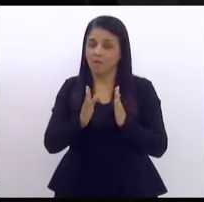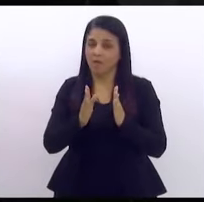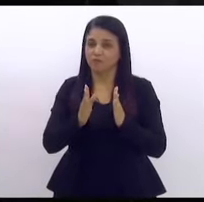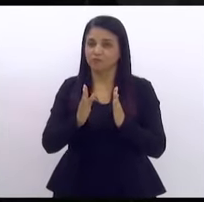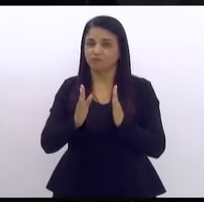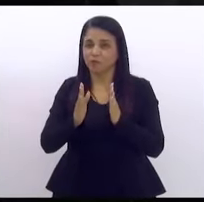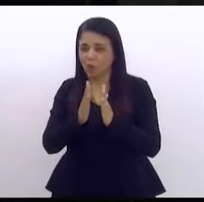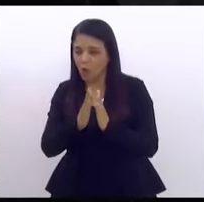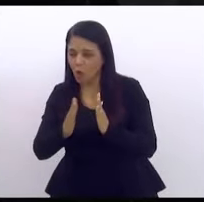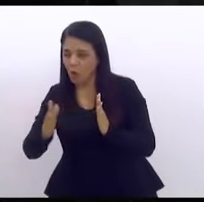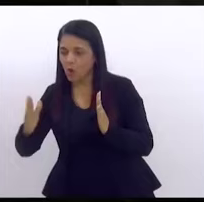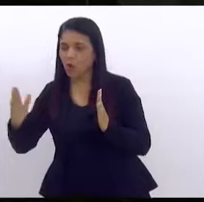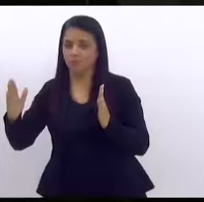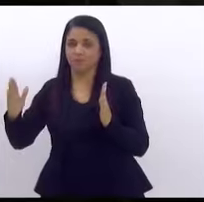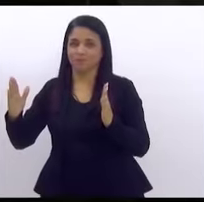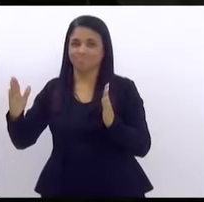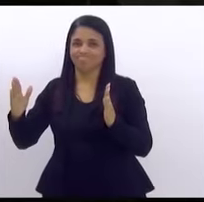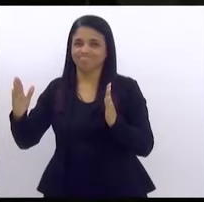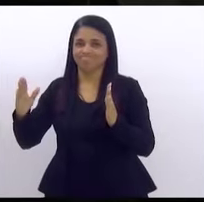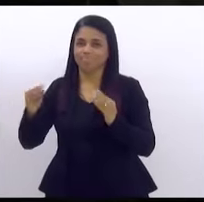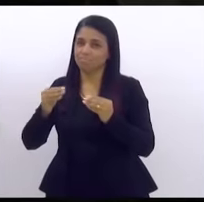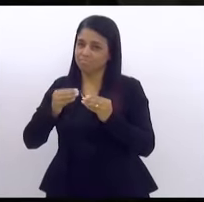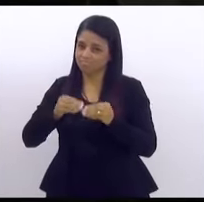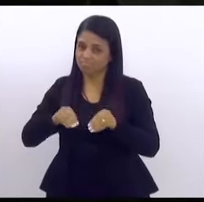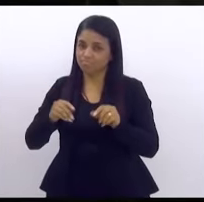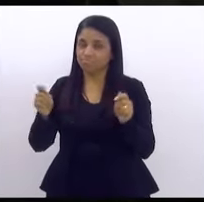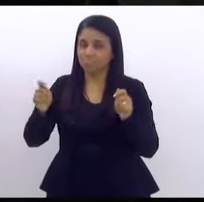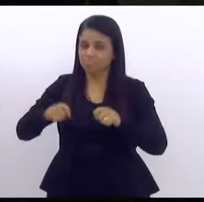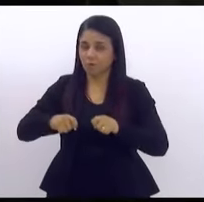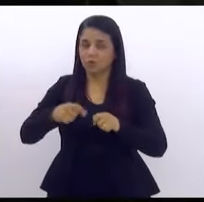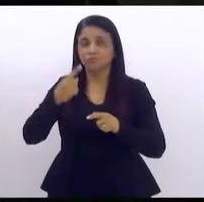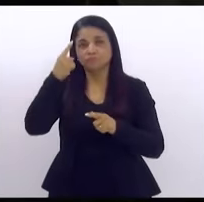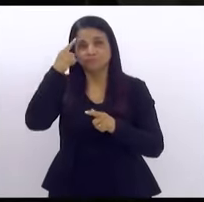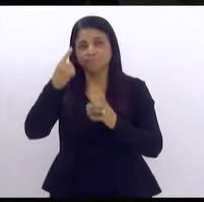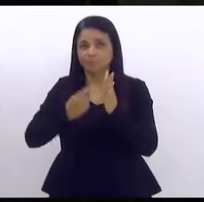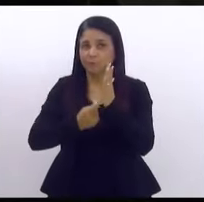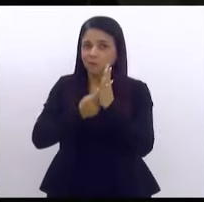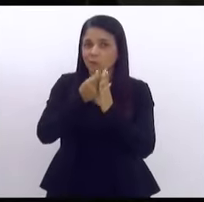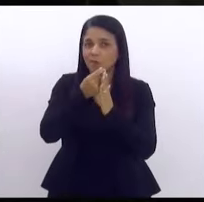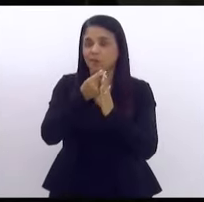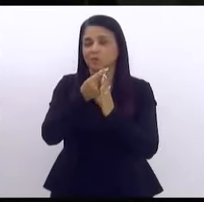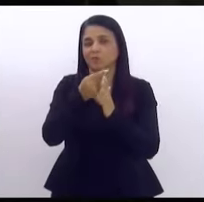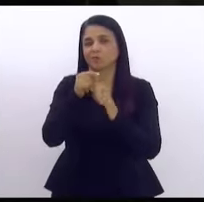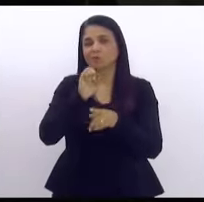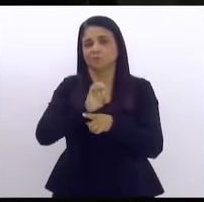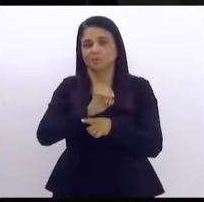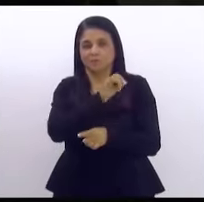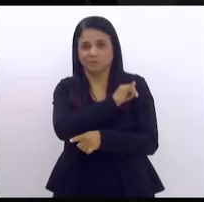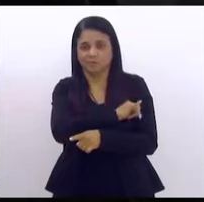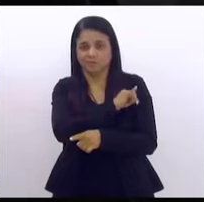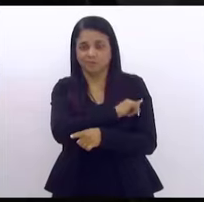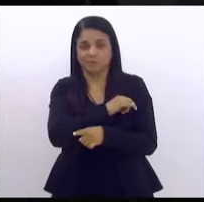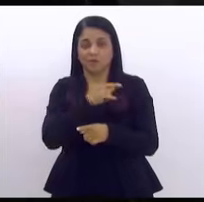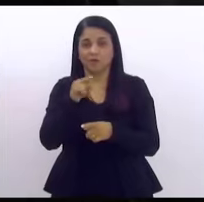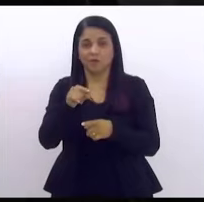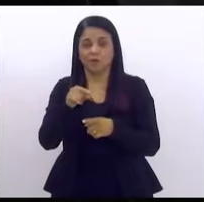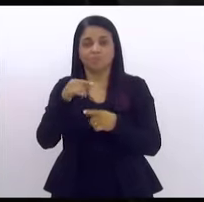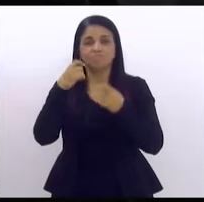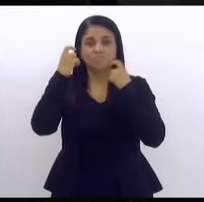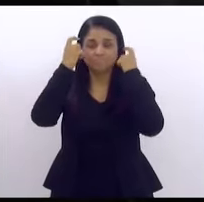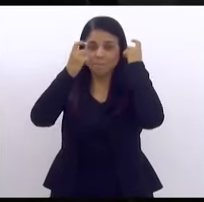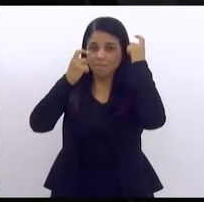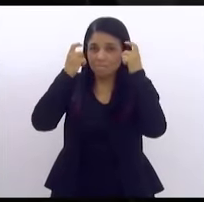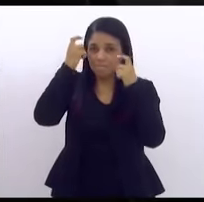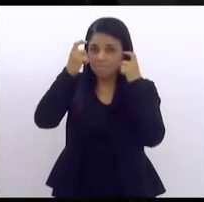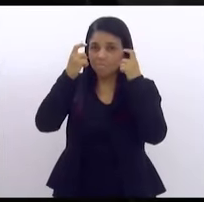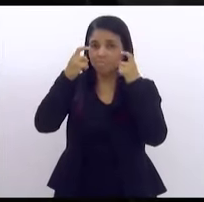aquilo que a gente está pensando em termos orçamentários no Estado do Rio de Janeiro. E aí, eu externizo aqui a minha